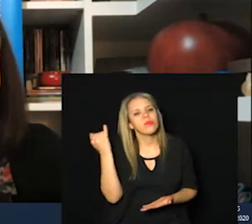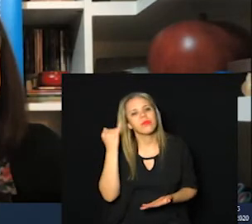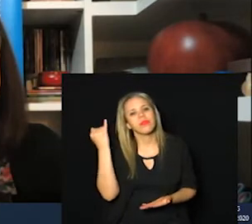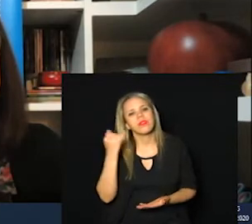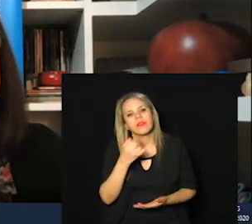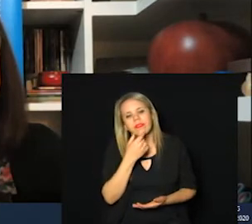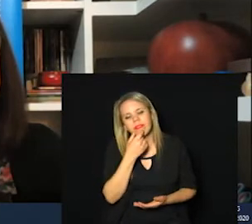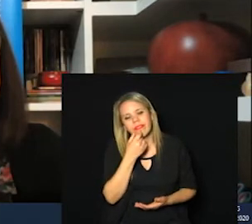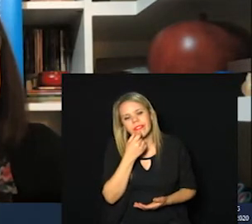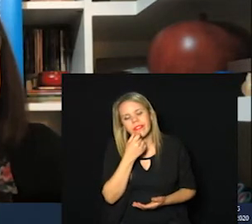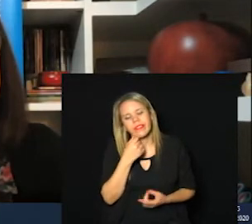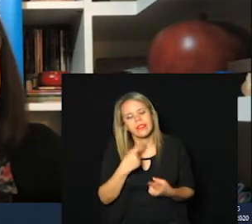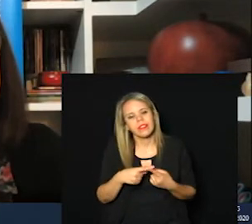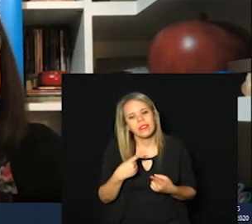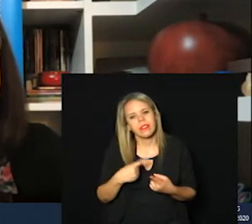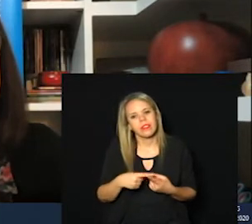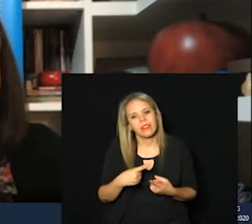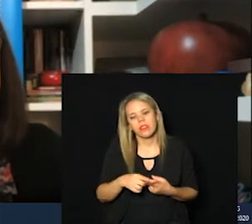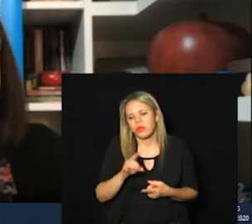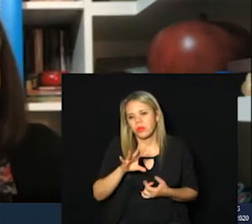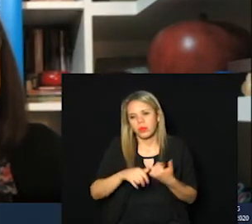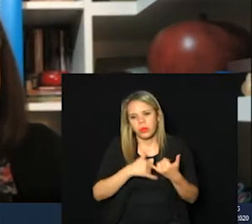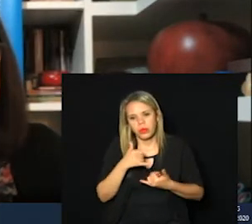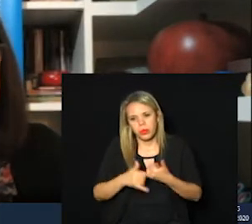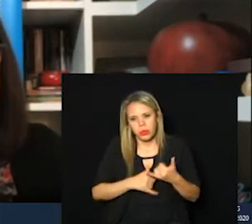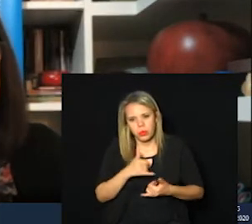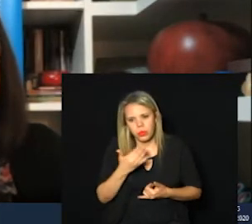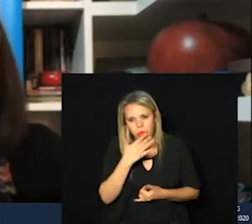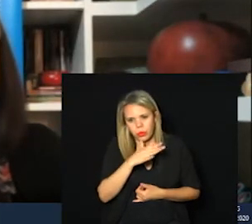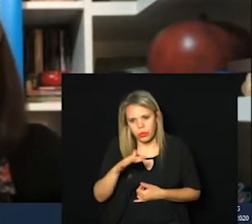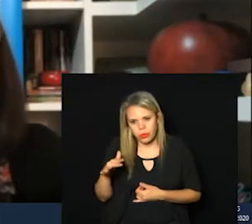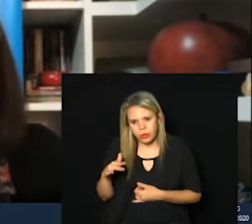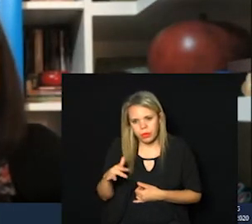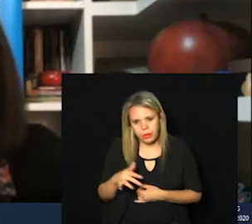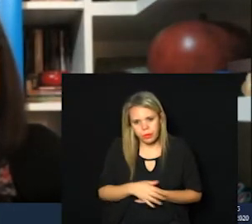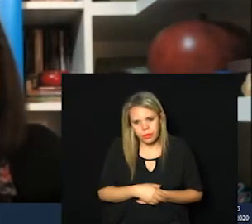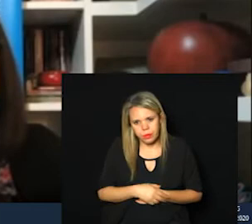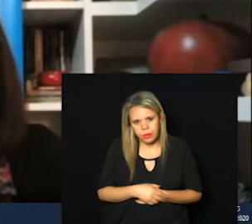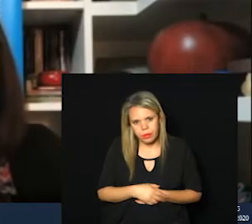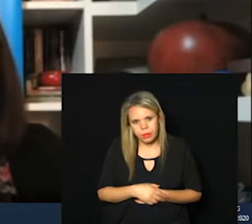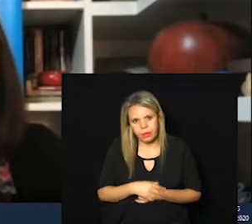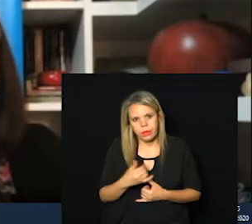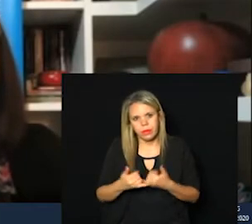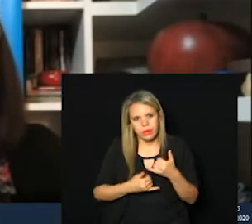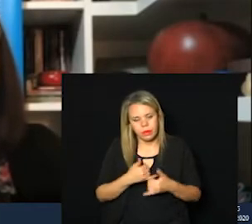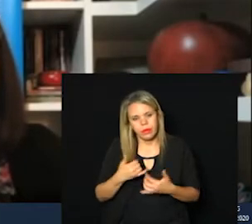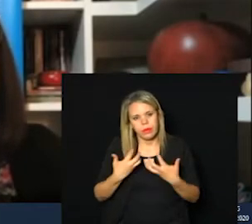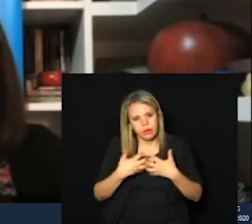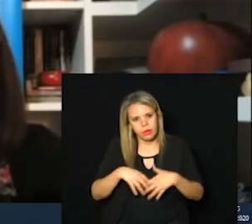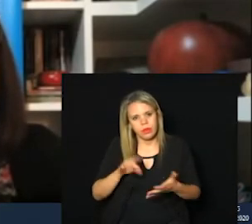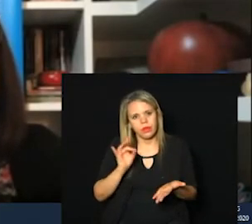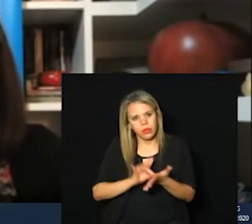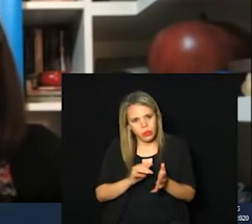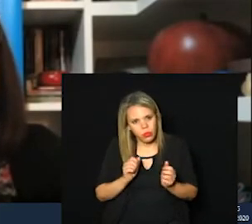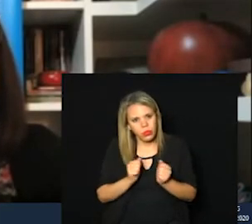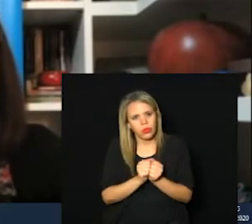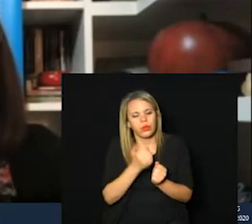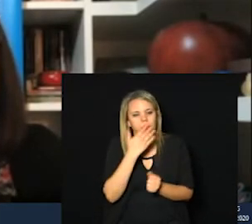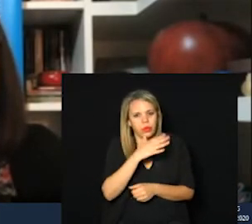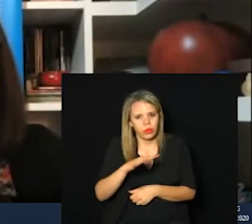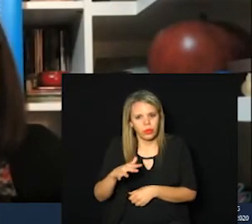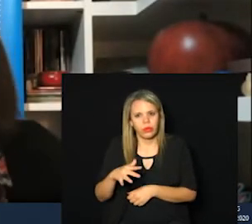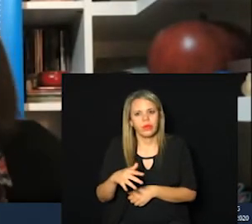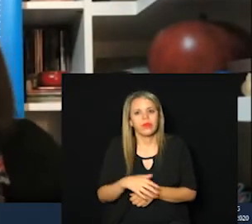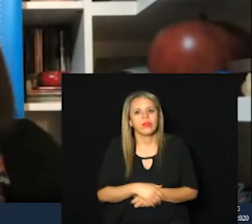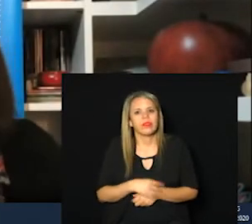isso, porque não é um jogo para as crianças, é um jogo para realizar junto com elas. E a